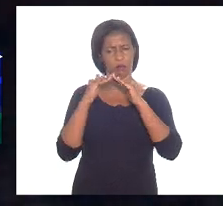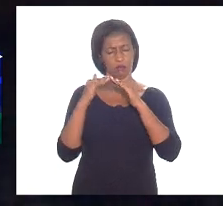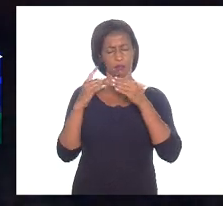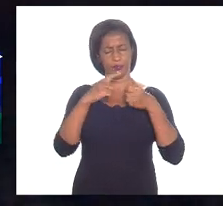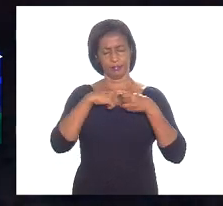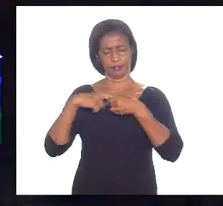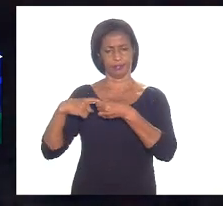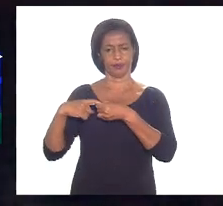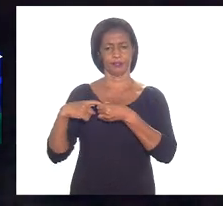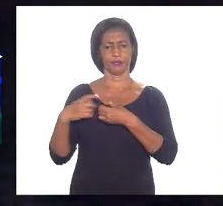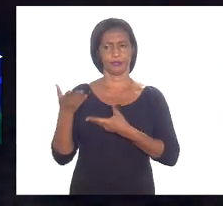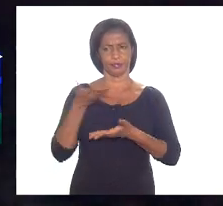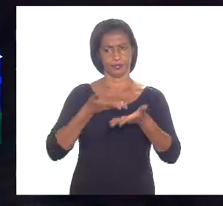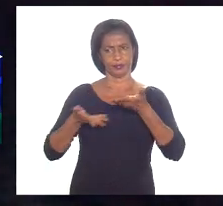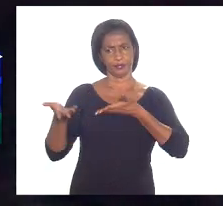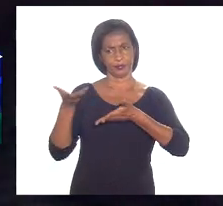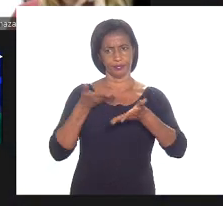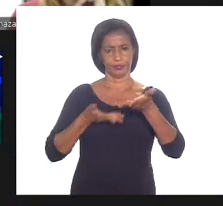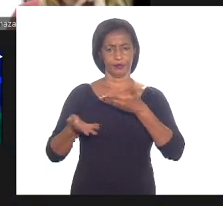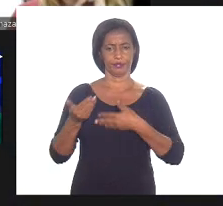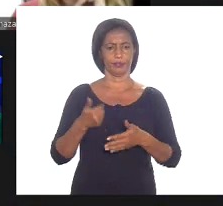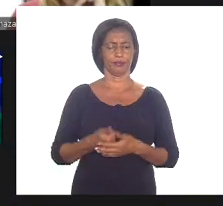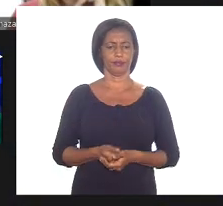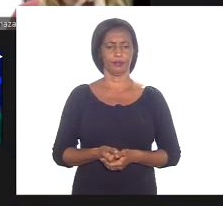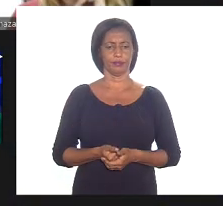parceria e